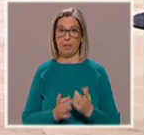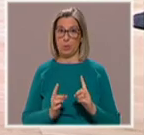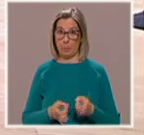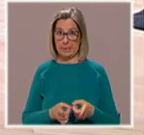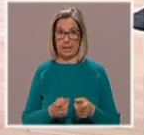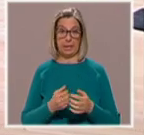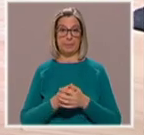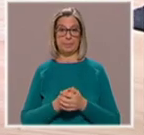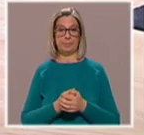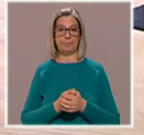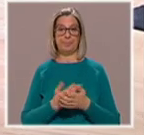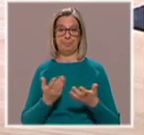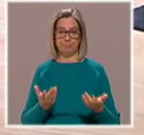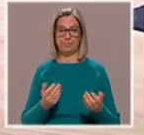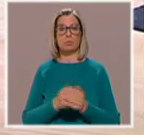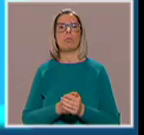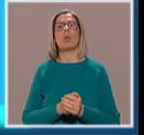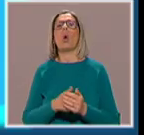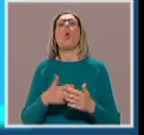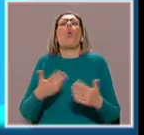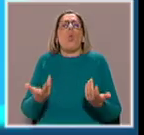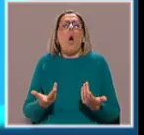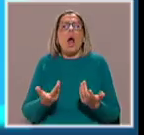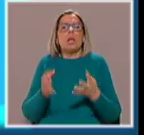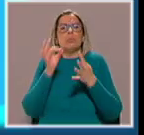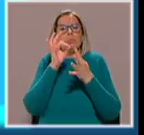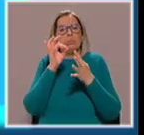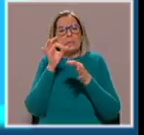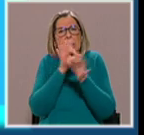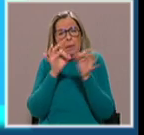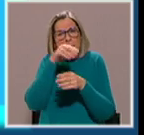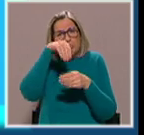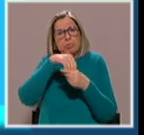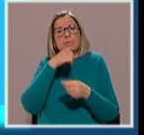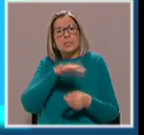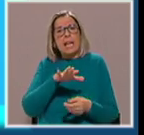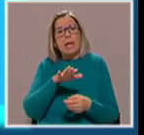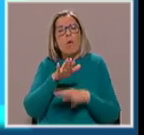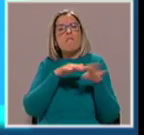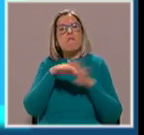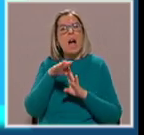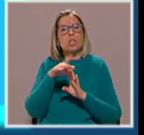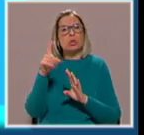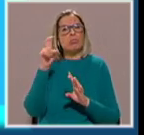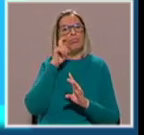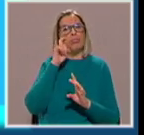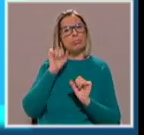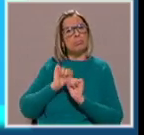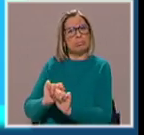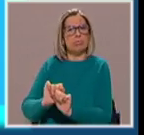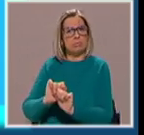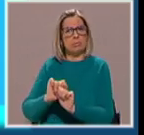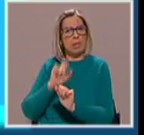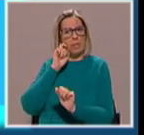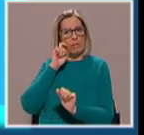começar. Está. Então, qual dos elementos do sangue produz os anticorpos? Do lado esquerdo vemos uma plaqueta, do lado direito